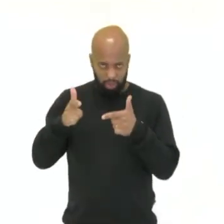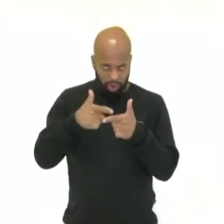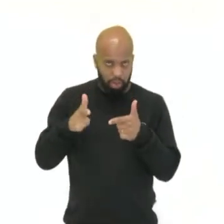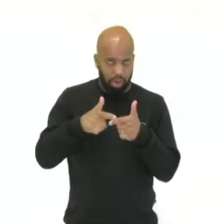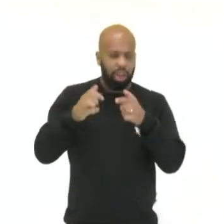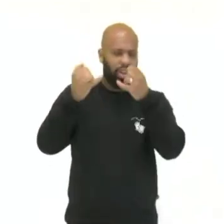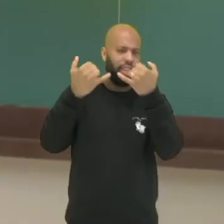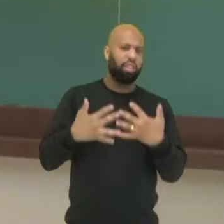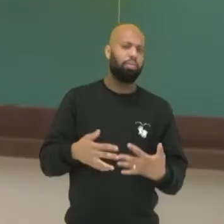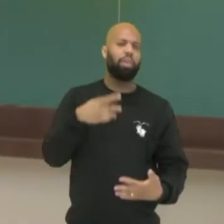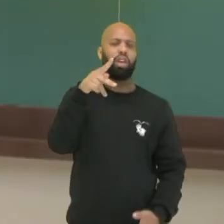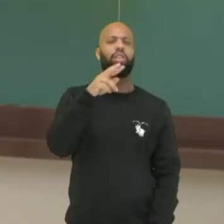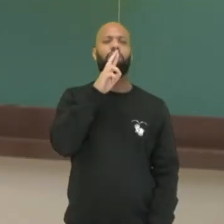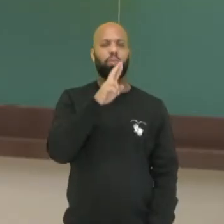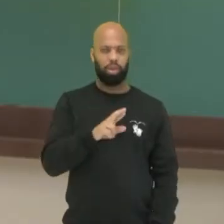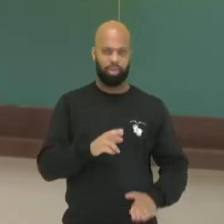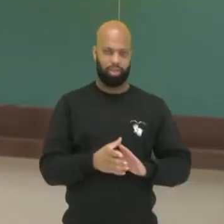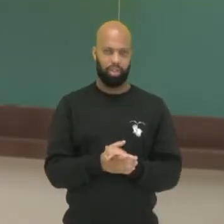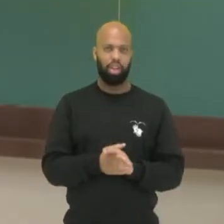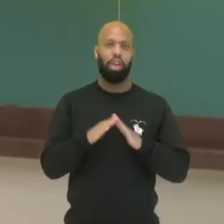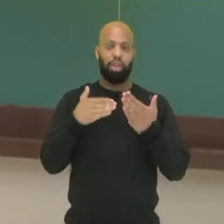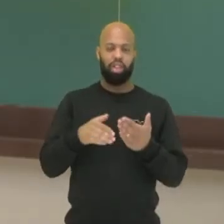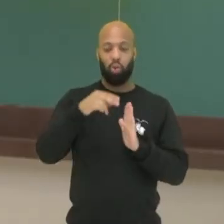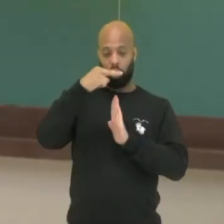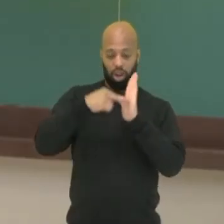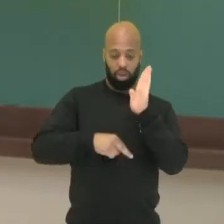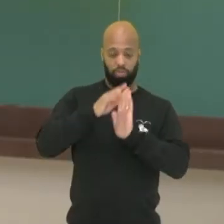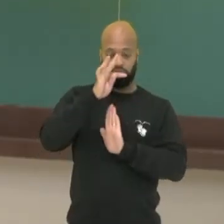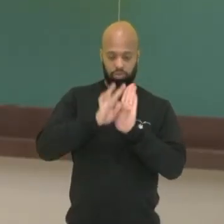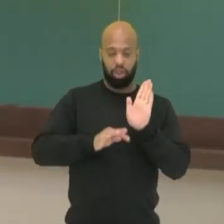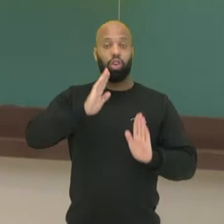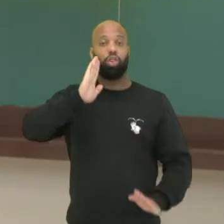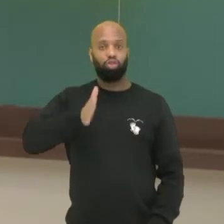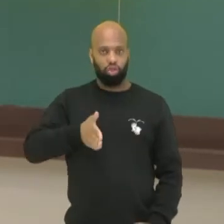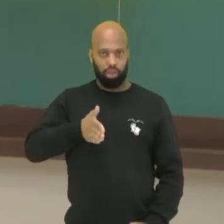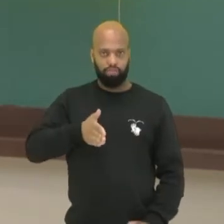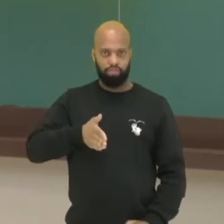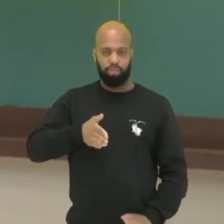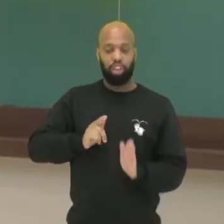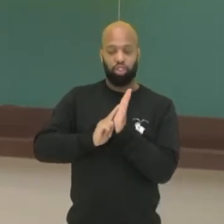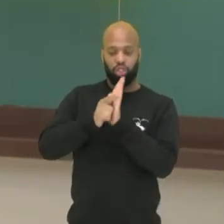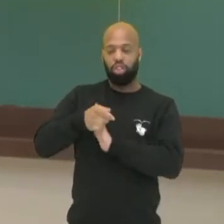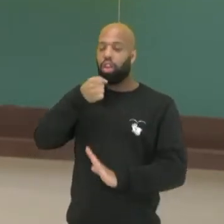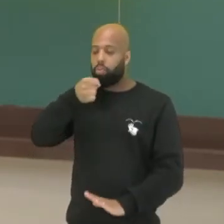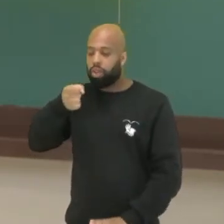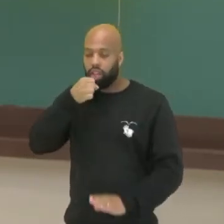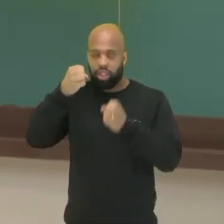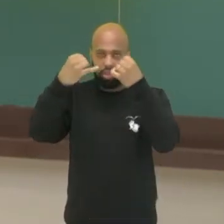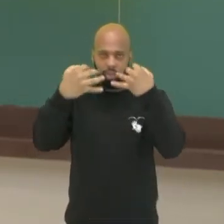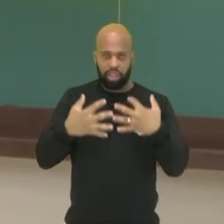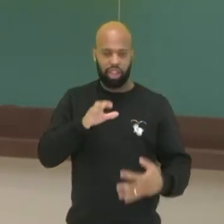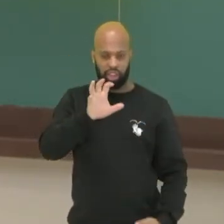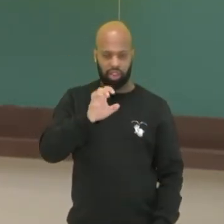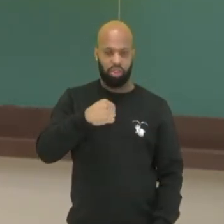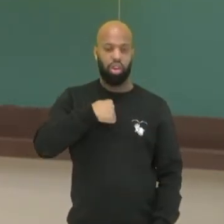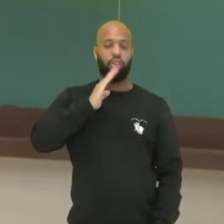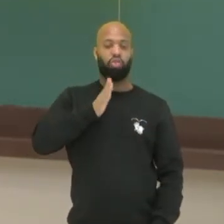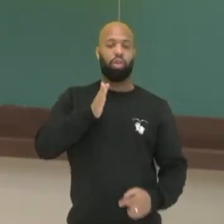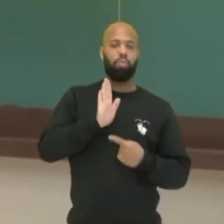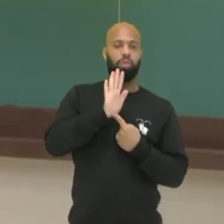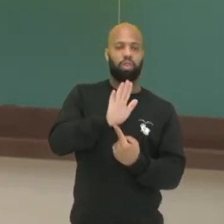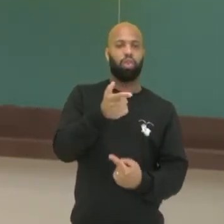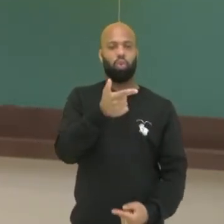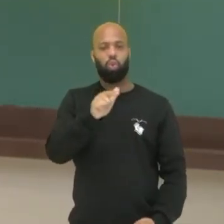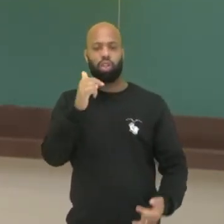resposta. Então a nossa reportagem, que nós estamos lendo, fala sobre isso. Eu já trouxe outros dados para